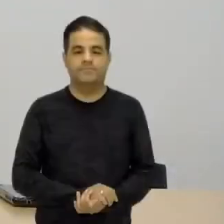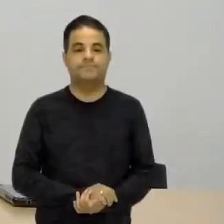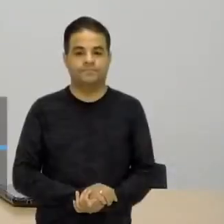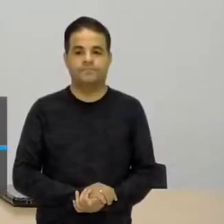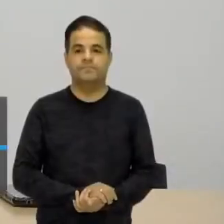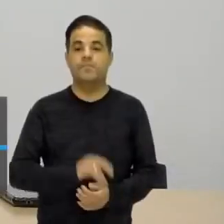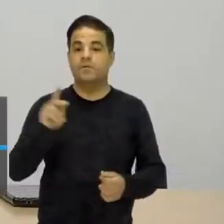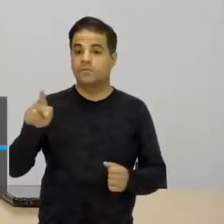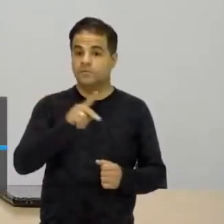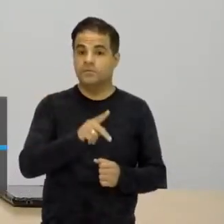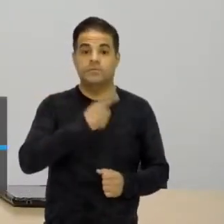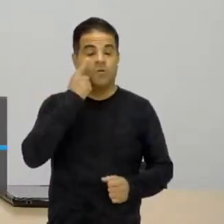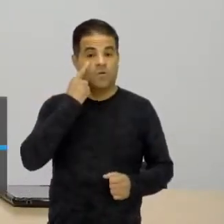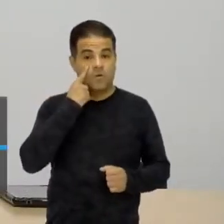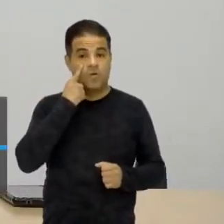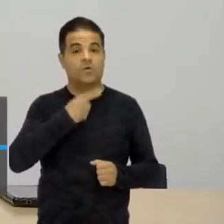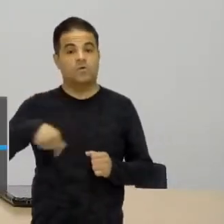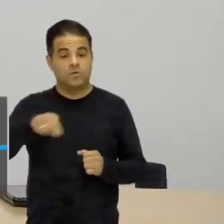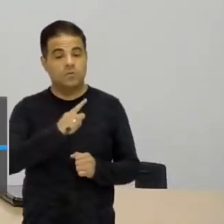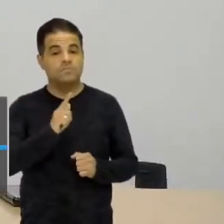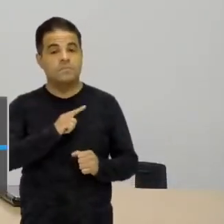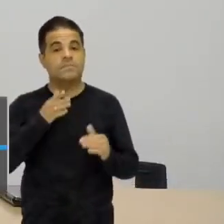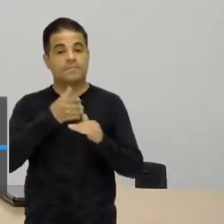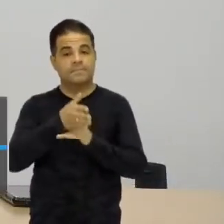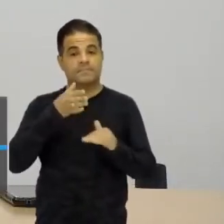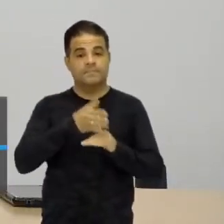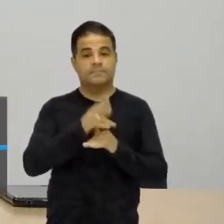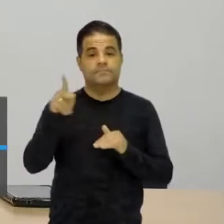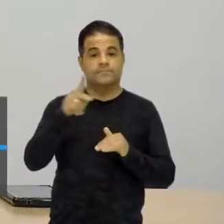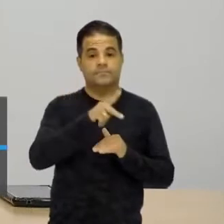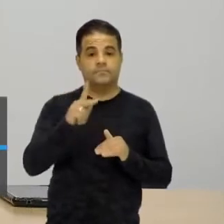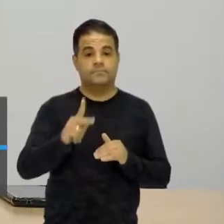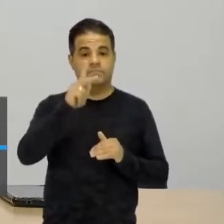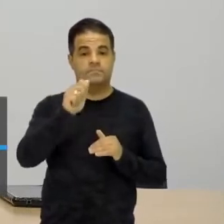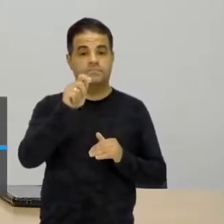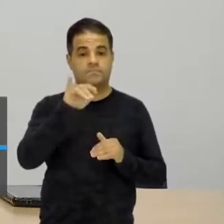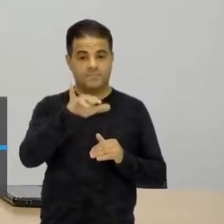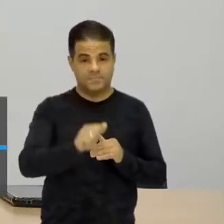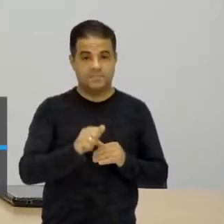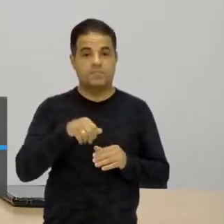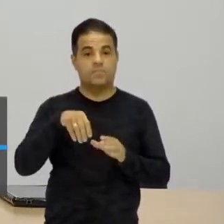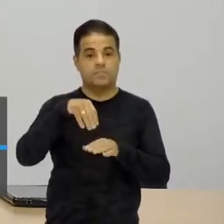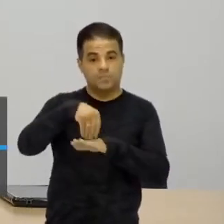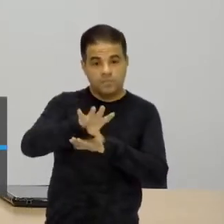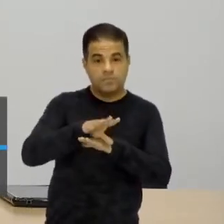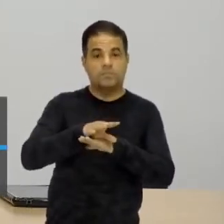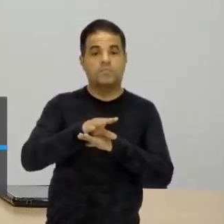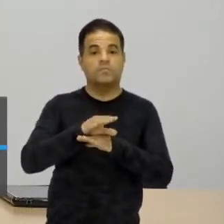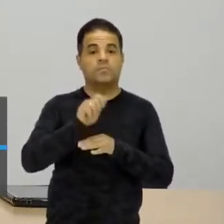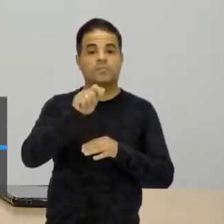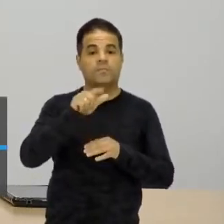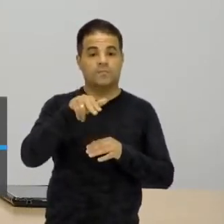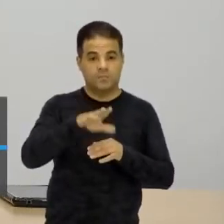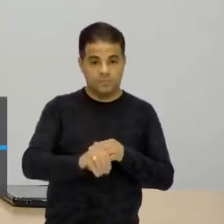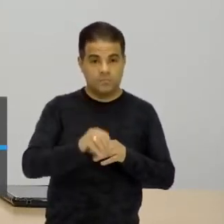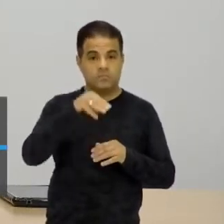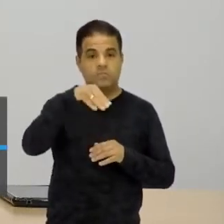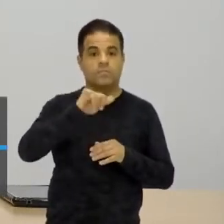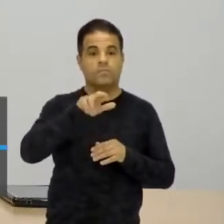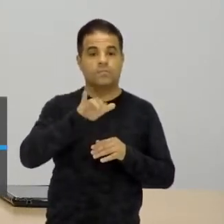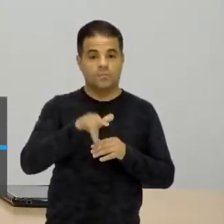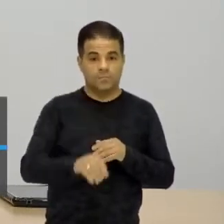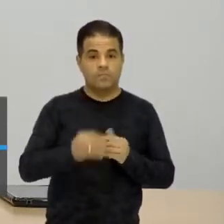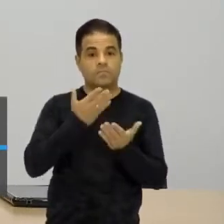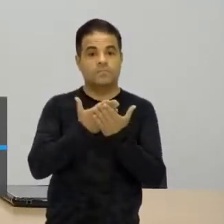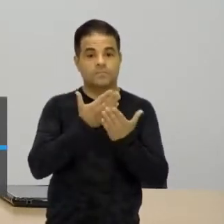Olha, professor, é o seguinte, a gente tem a participação da Procátia, que ela mandou aqui a contribuição do aluno Murilo, que é